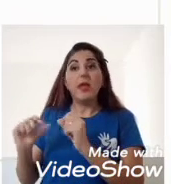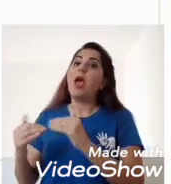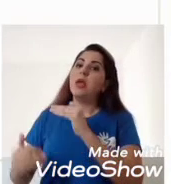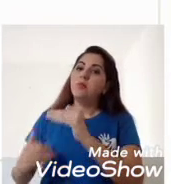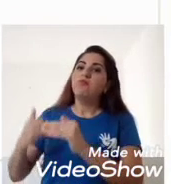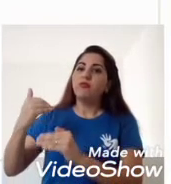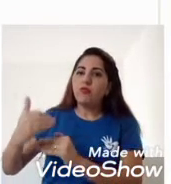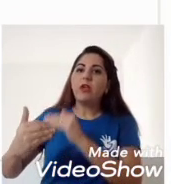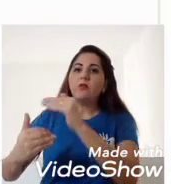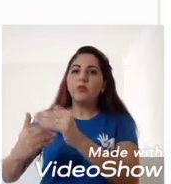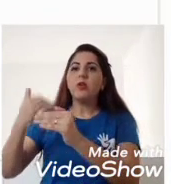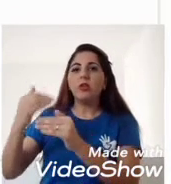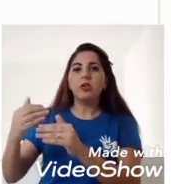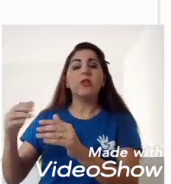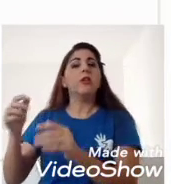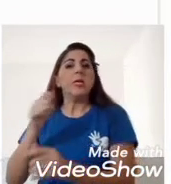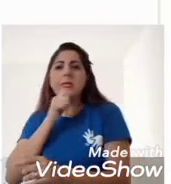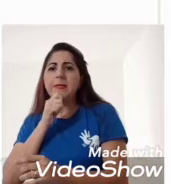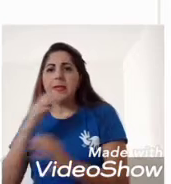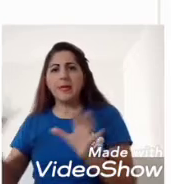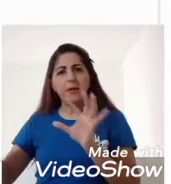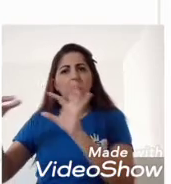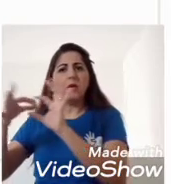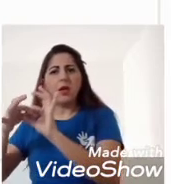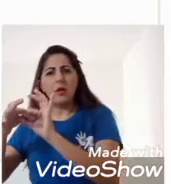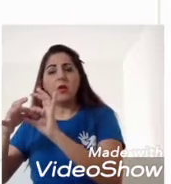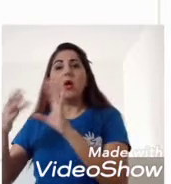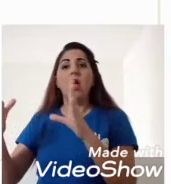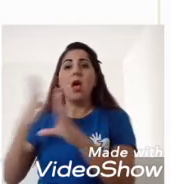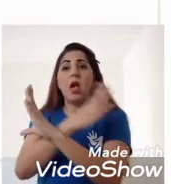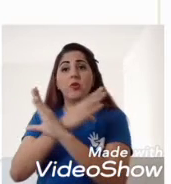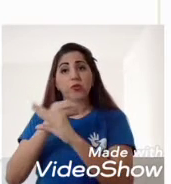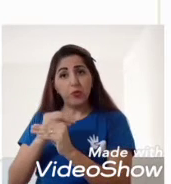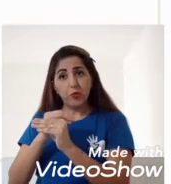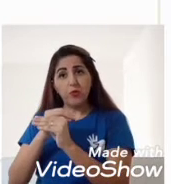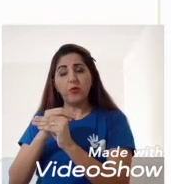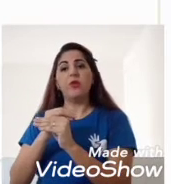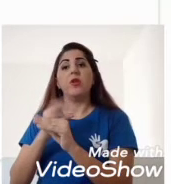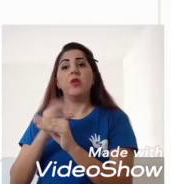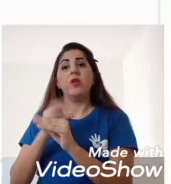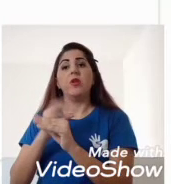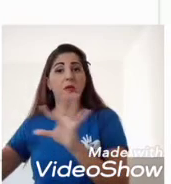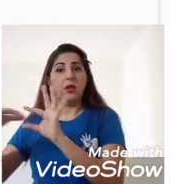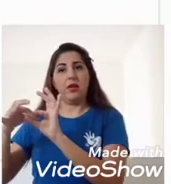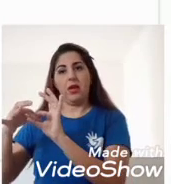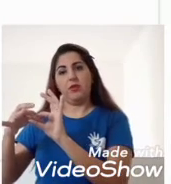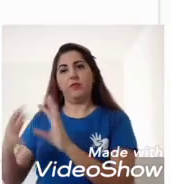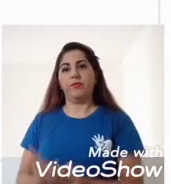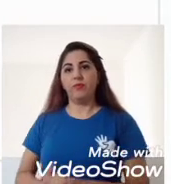sequência apenas justaposta, ou seja, sem os conectores, sem conjunções, sem pronomes, apenas ligar.